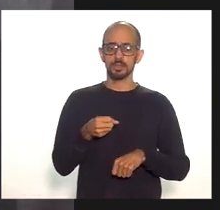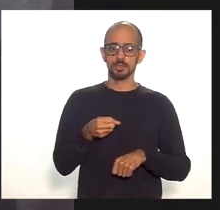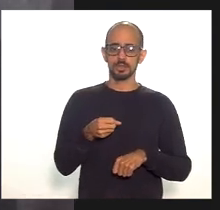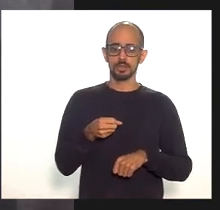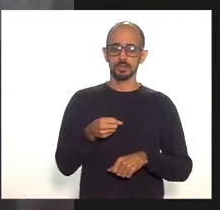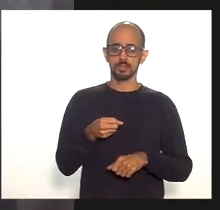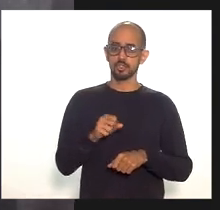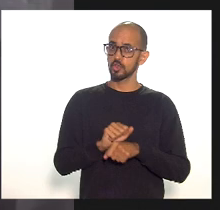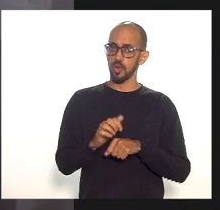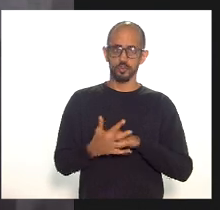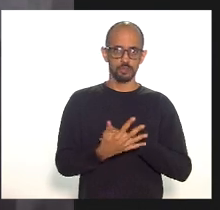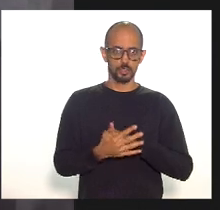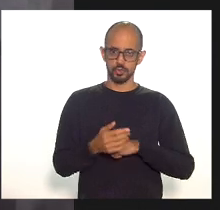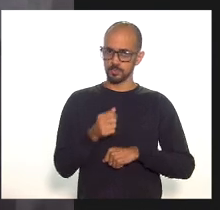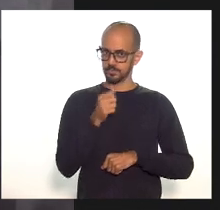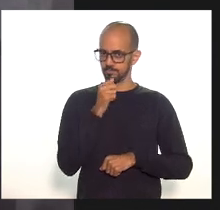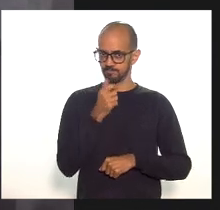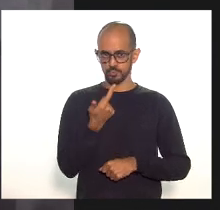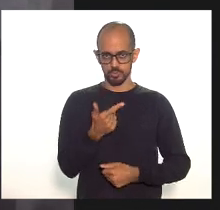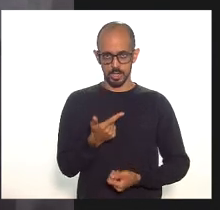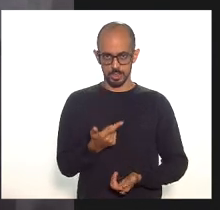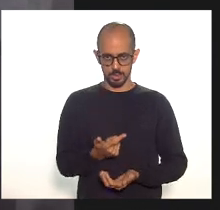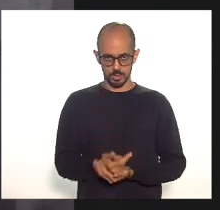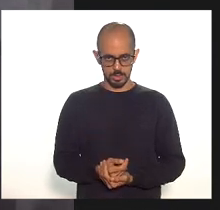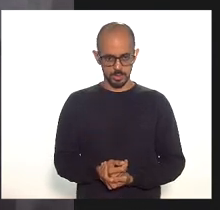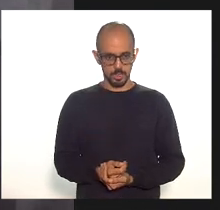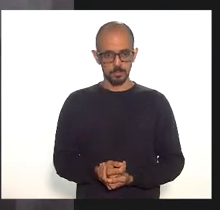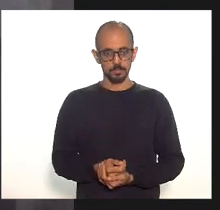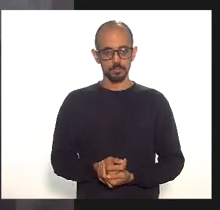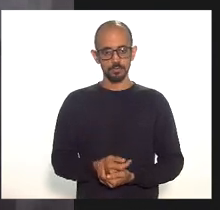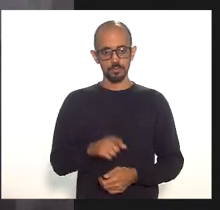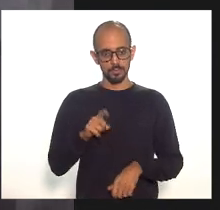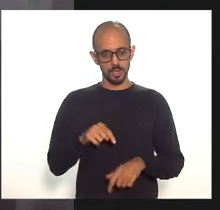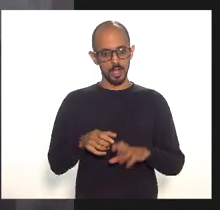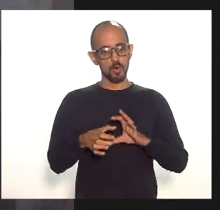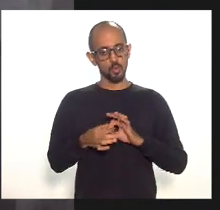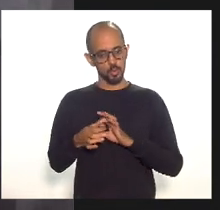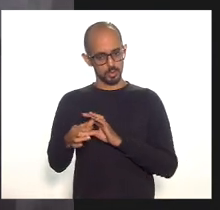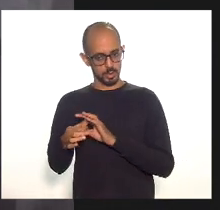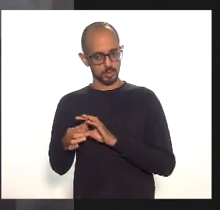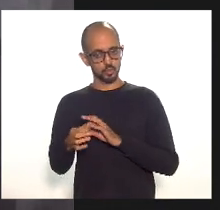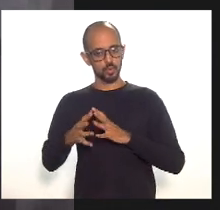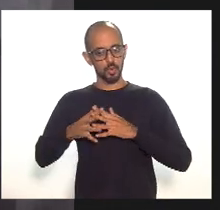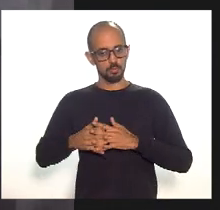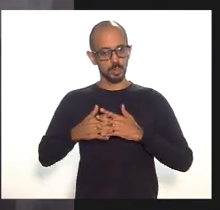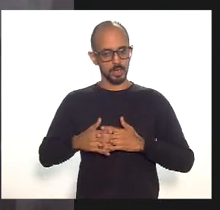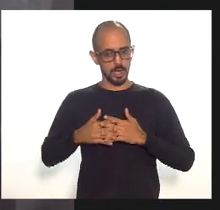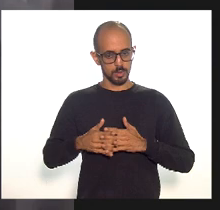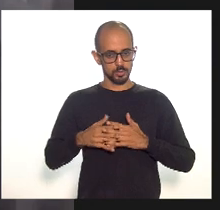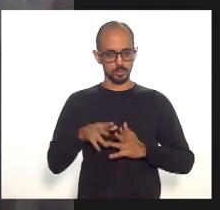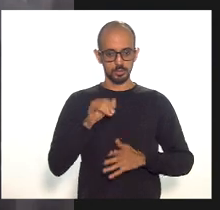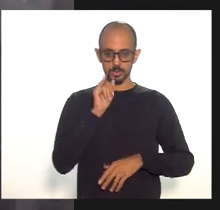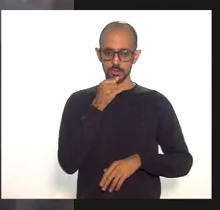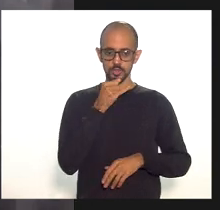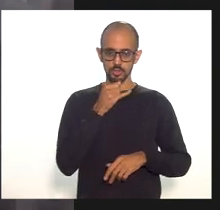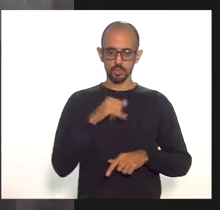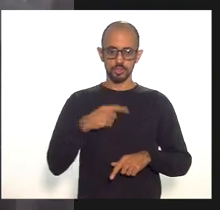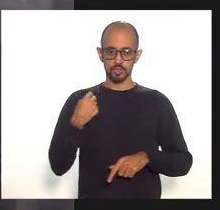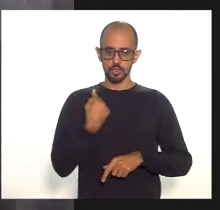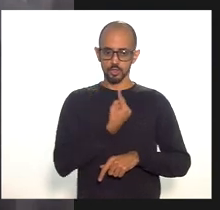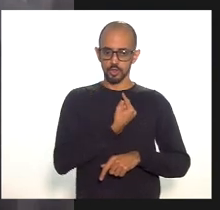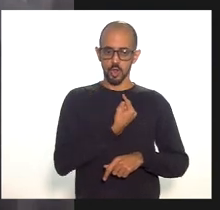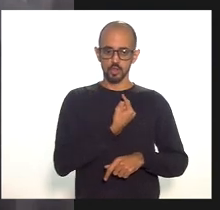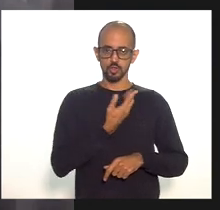de Covid, não tem naquela região. Então, a situação está muito delicada, está muito triste. A gente vendo aí nossos